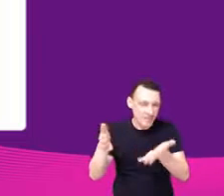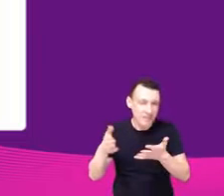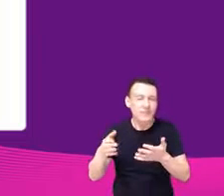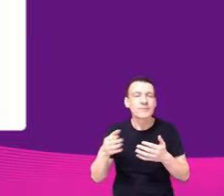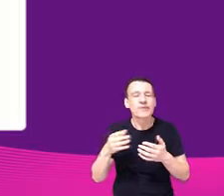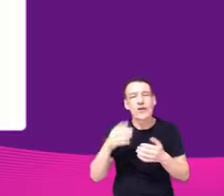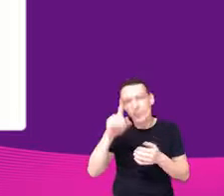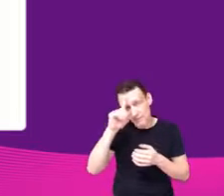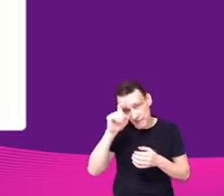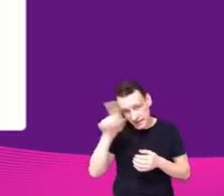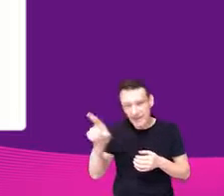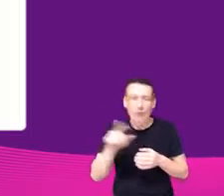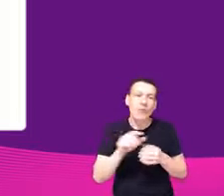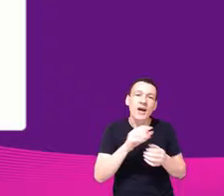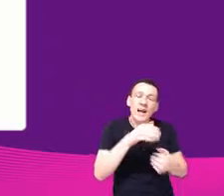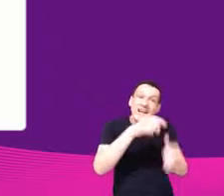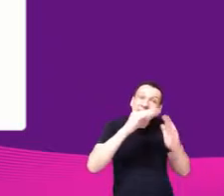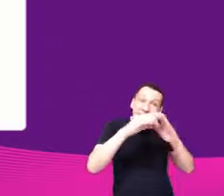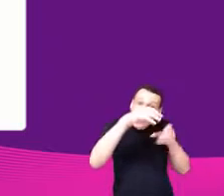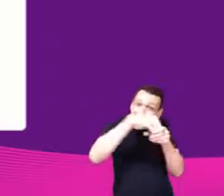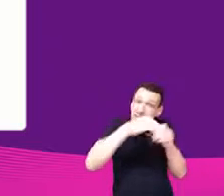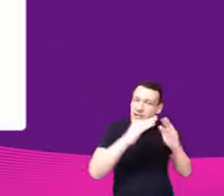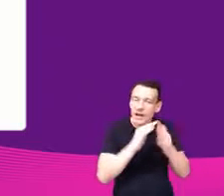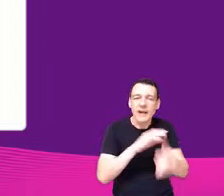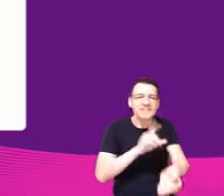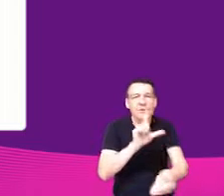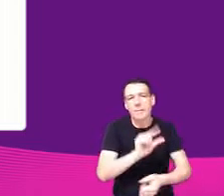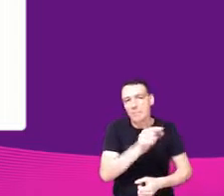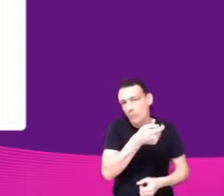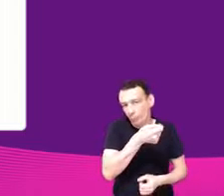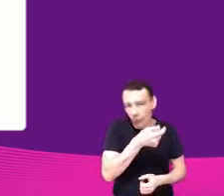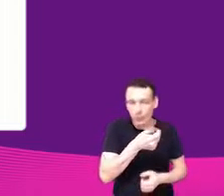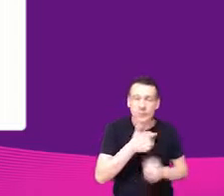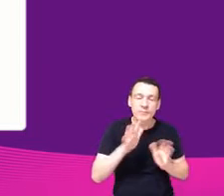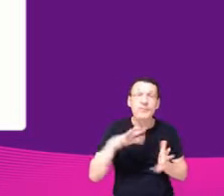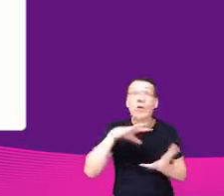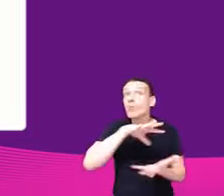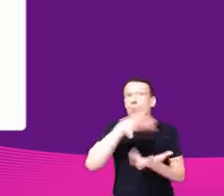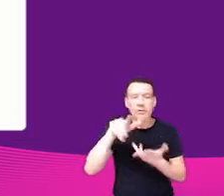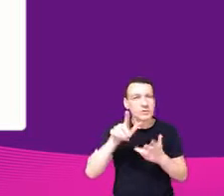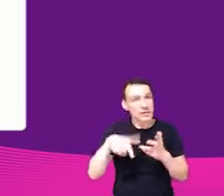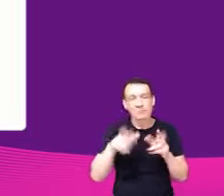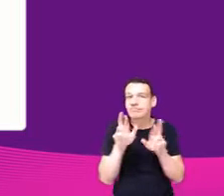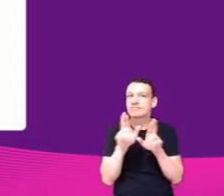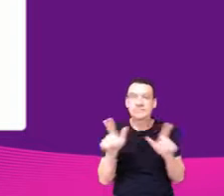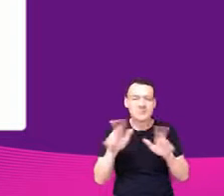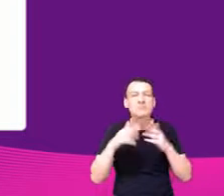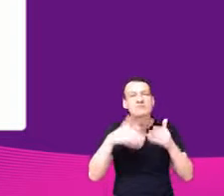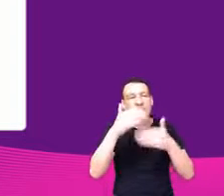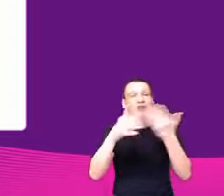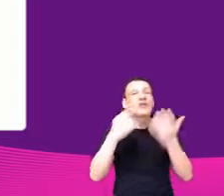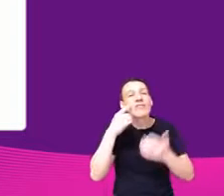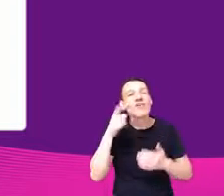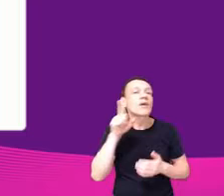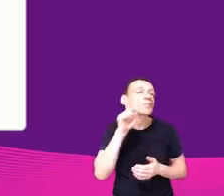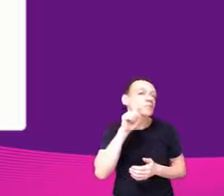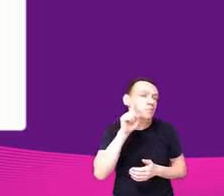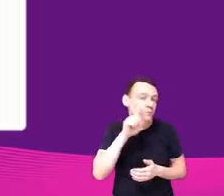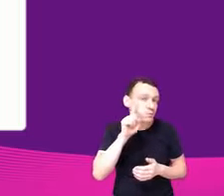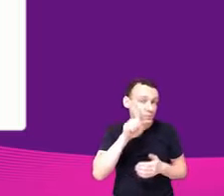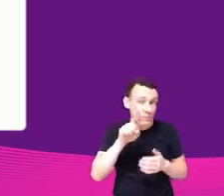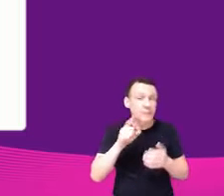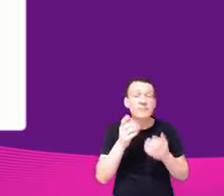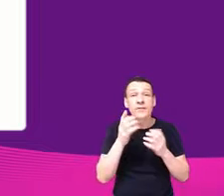né. Existe a percepção mundial, né? Vocês vão ver daqui a pouco na história americana que isso funciona aqui para a gente nos Estados Unidos. Existe